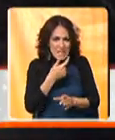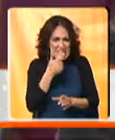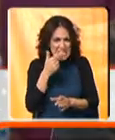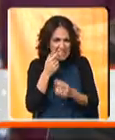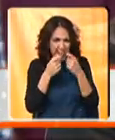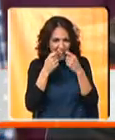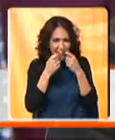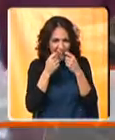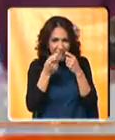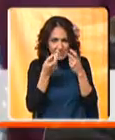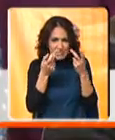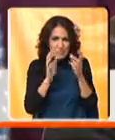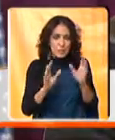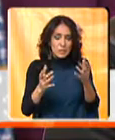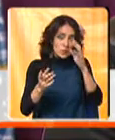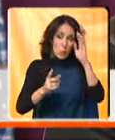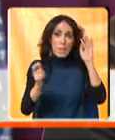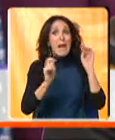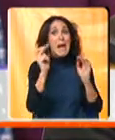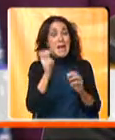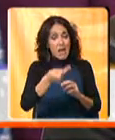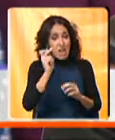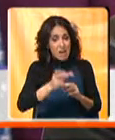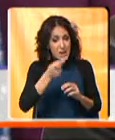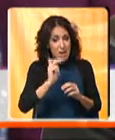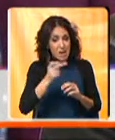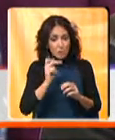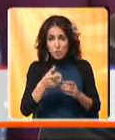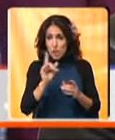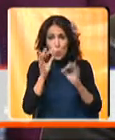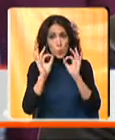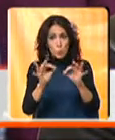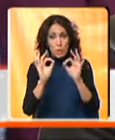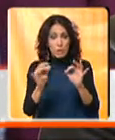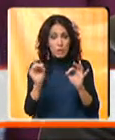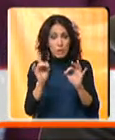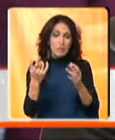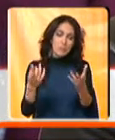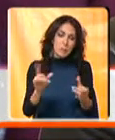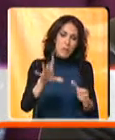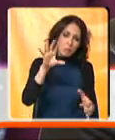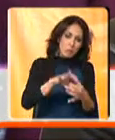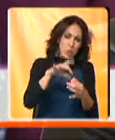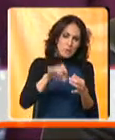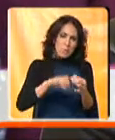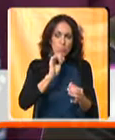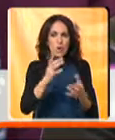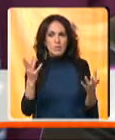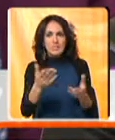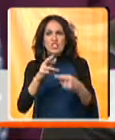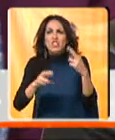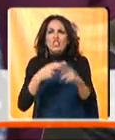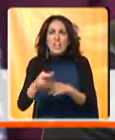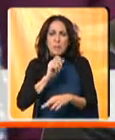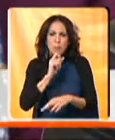deplorável. Não é em meses, não é? Mas são anos de descuido. Mas também tem outras coisas a ver que não é só o descuido. Pode haver uma componente